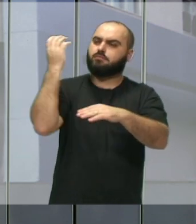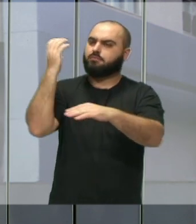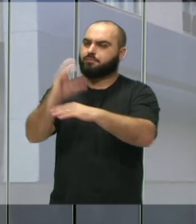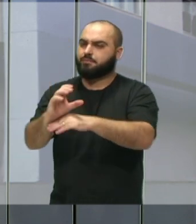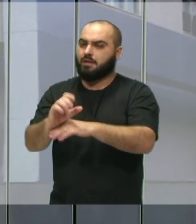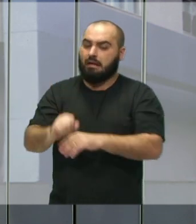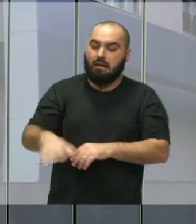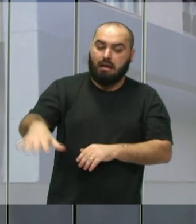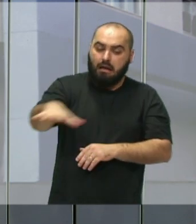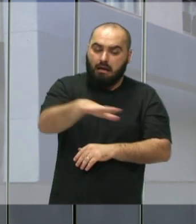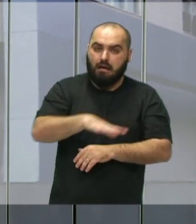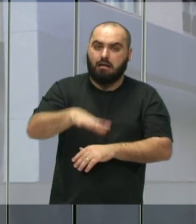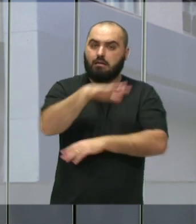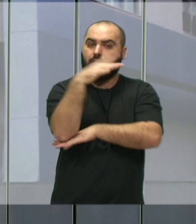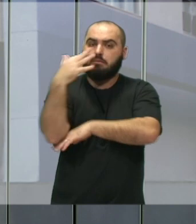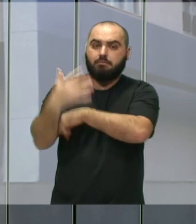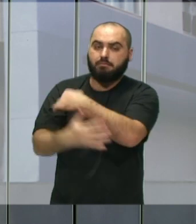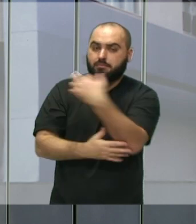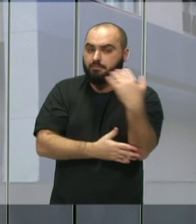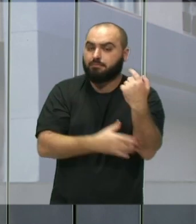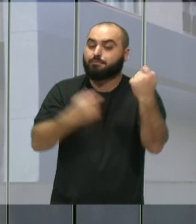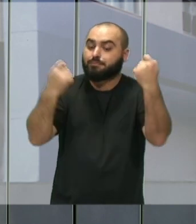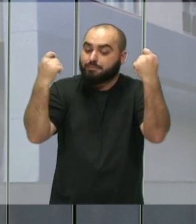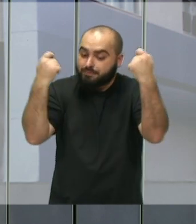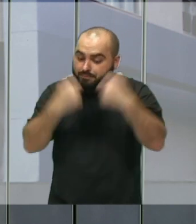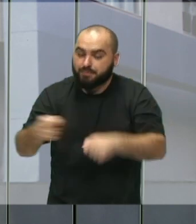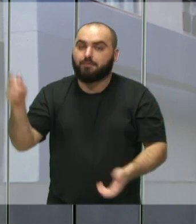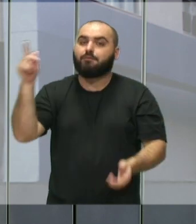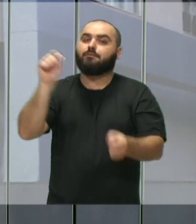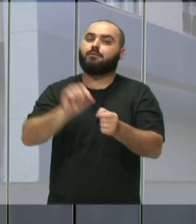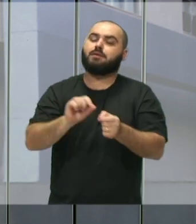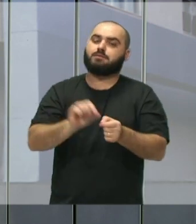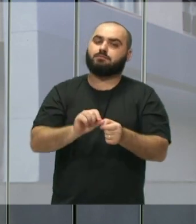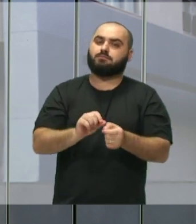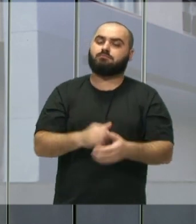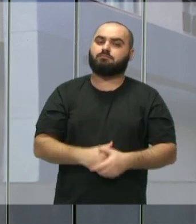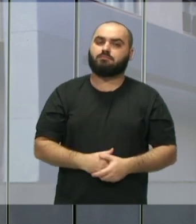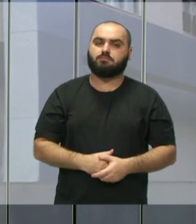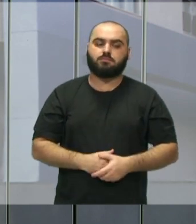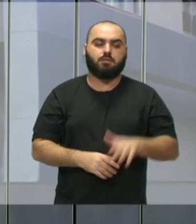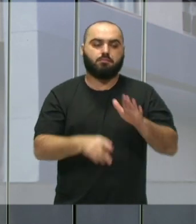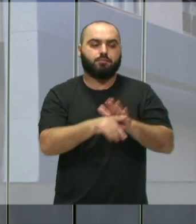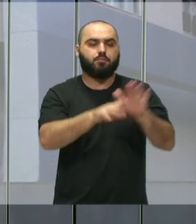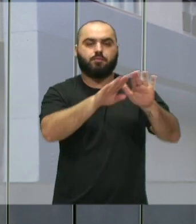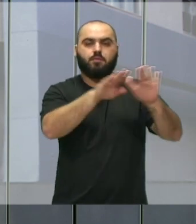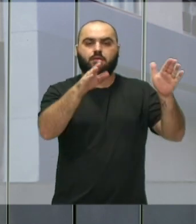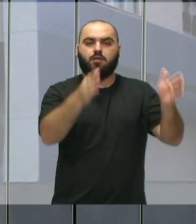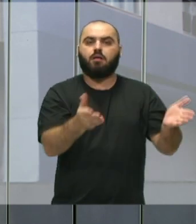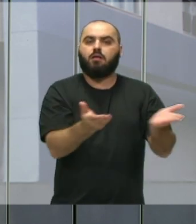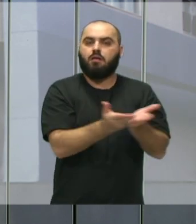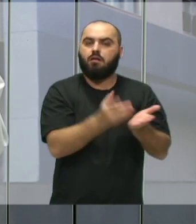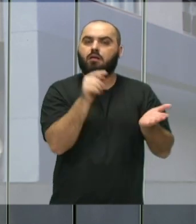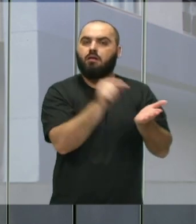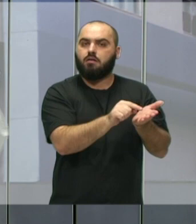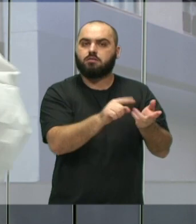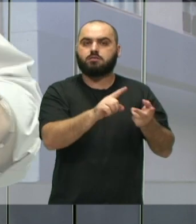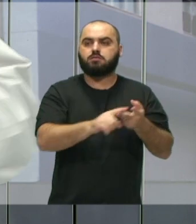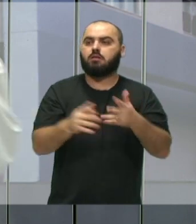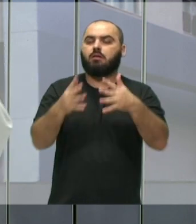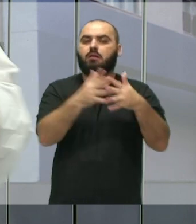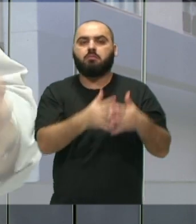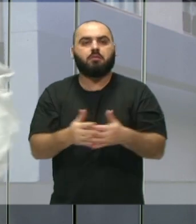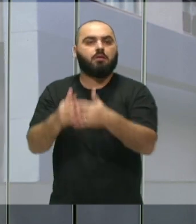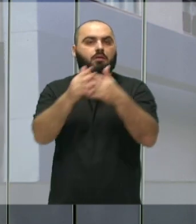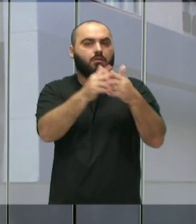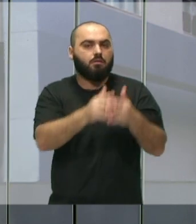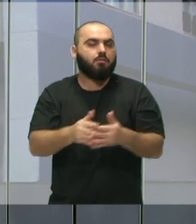nessa área do meio ambiente, eles precisam ser feitos, tanto na questão da caixa no caminhão